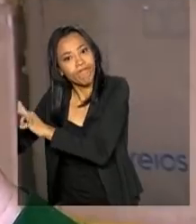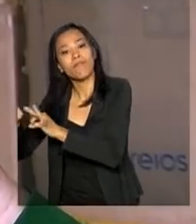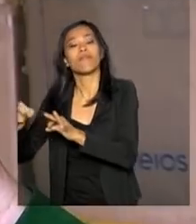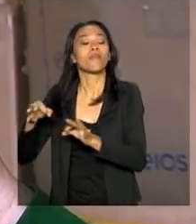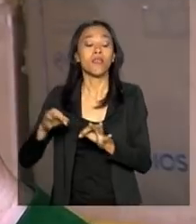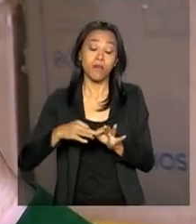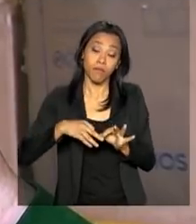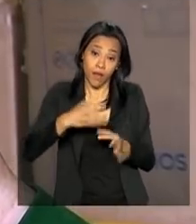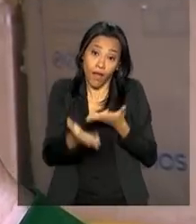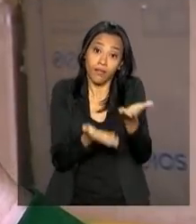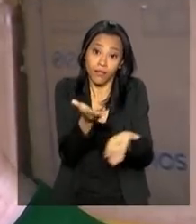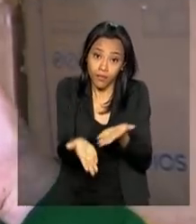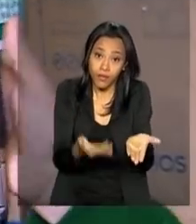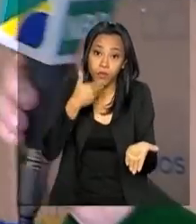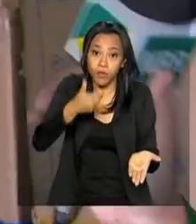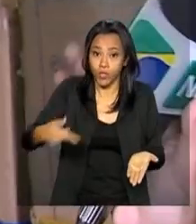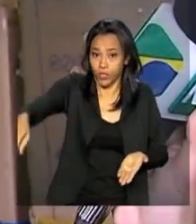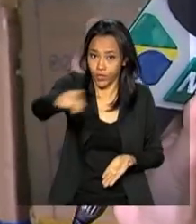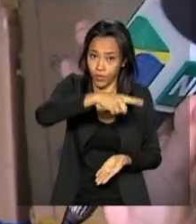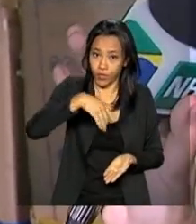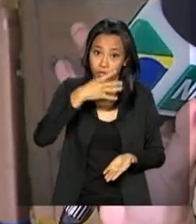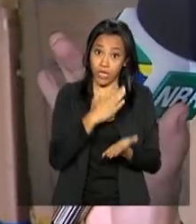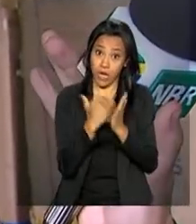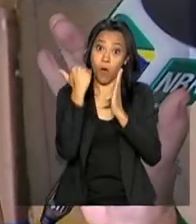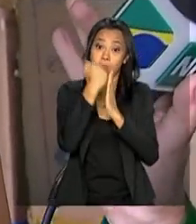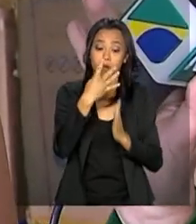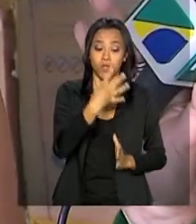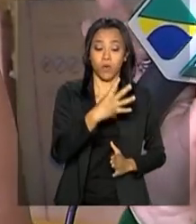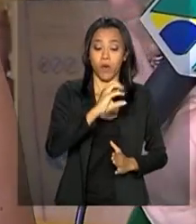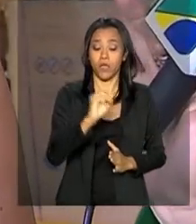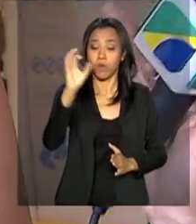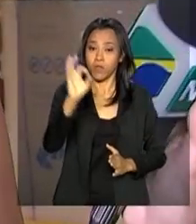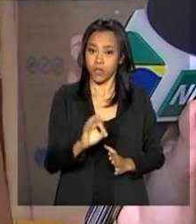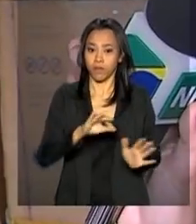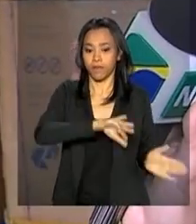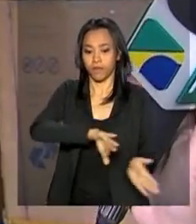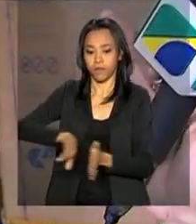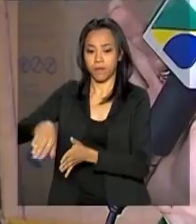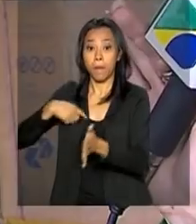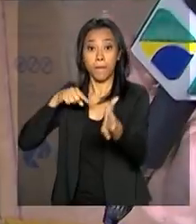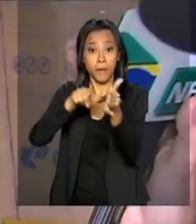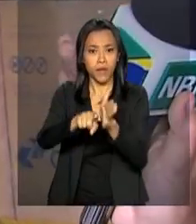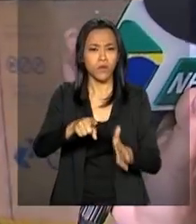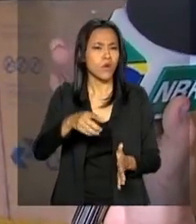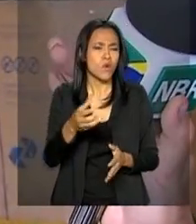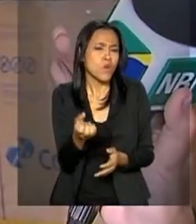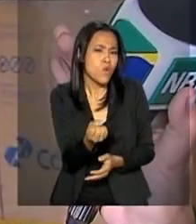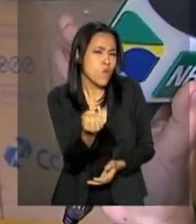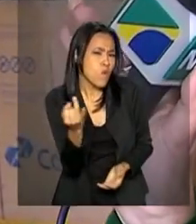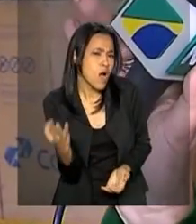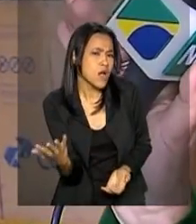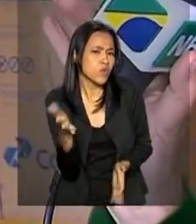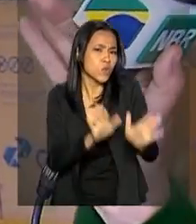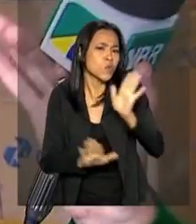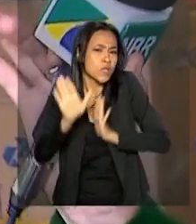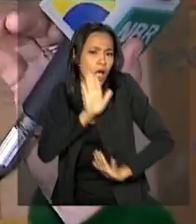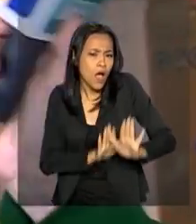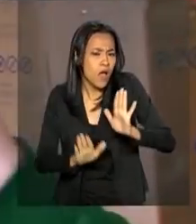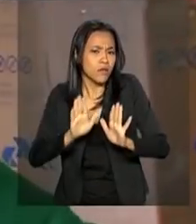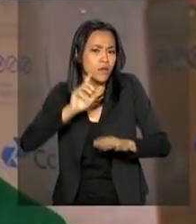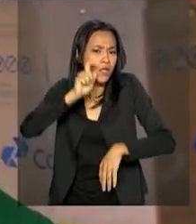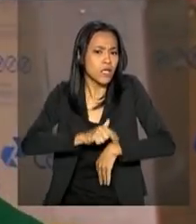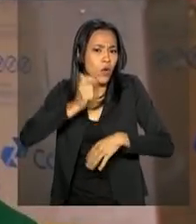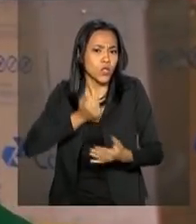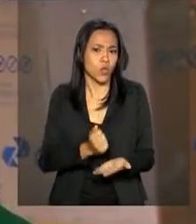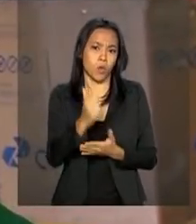no acréscimo de 40%. Bom, quais os cuidados que o consumidor deve ter na hora de comprar pela internet na Black